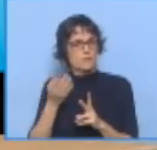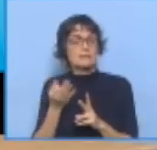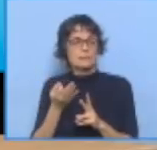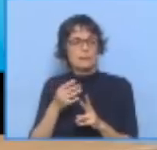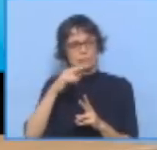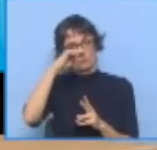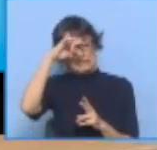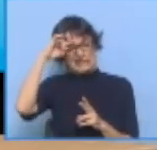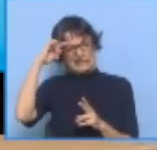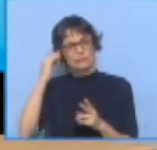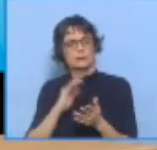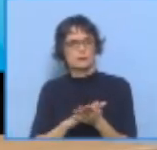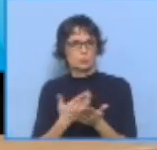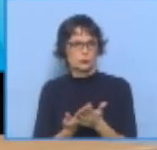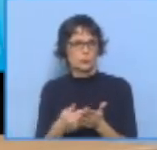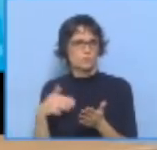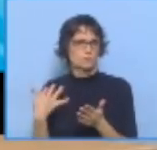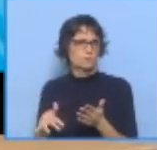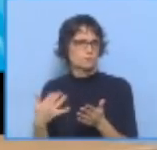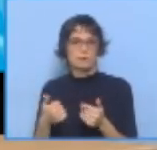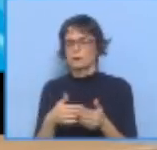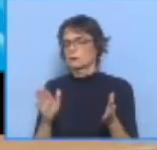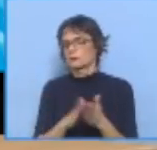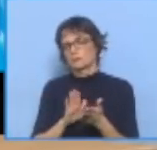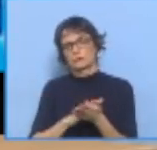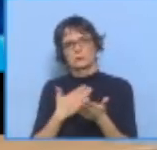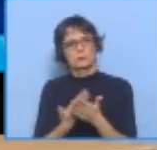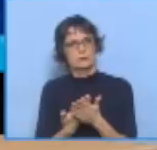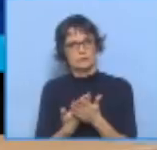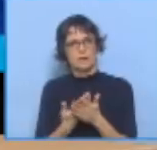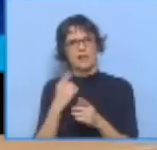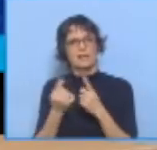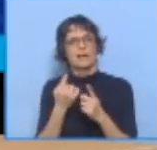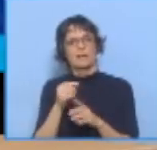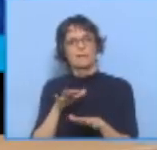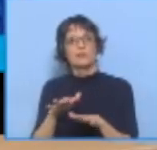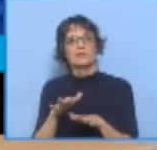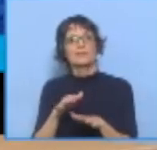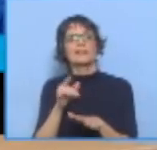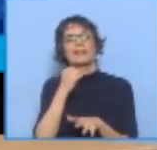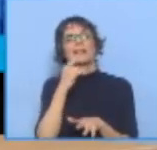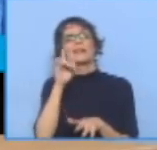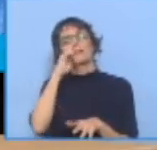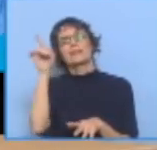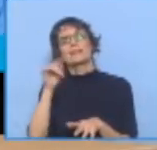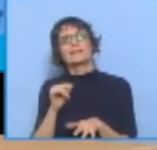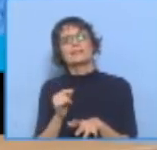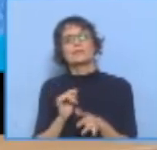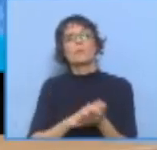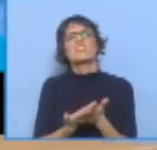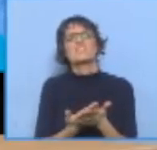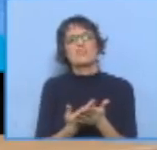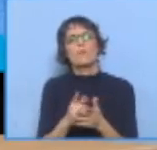temos em fazer uma tradução. Todas as traduções, creio eu que são os italianos dizem, uma tradução é uma traição. Ou seja, por mais esforço que a gente